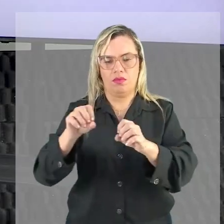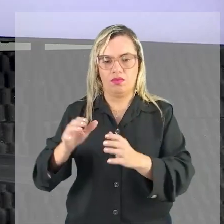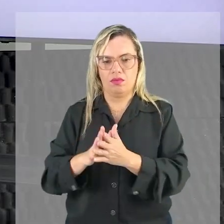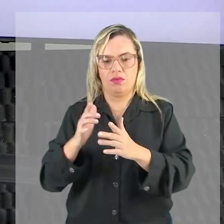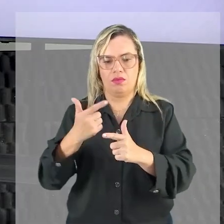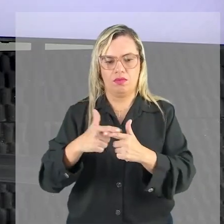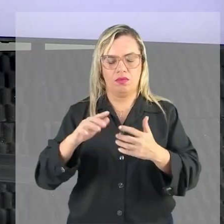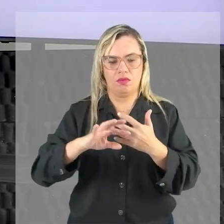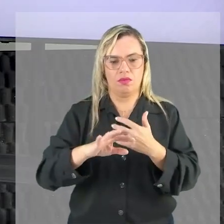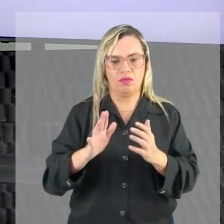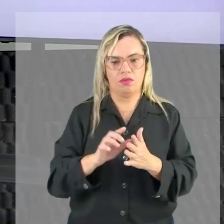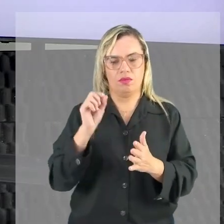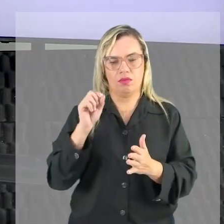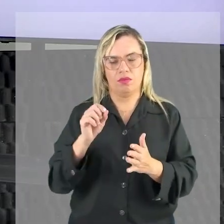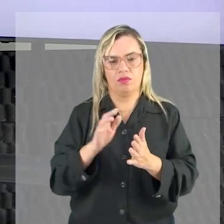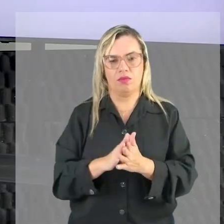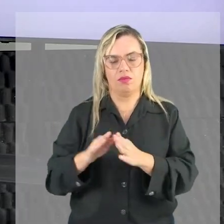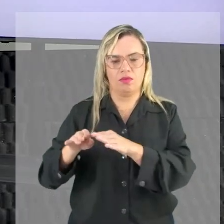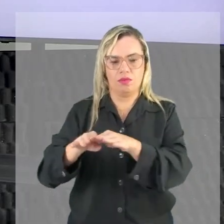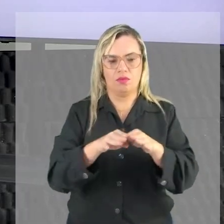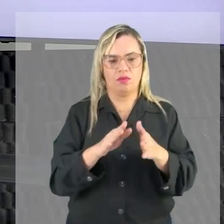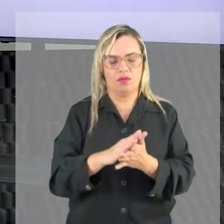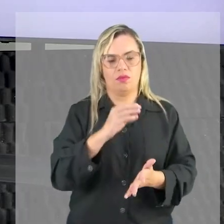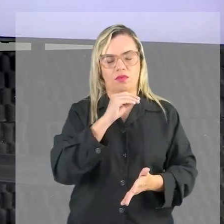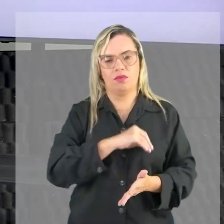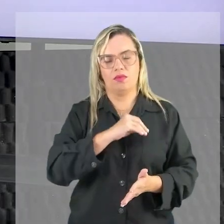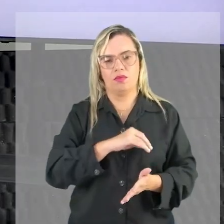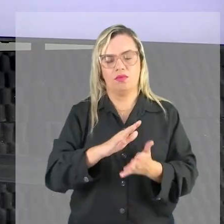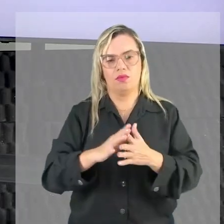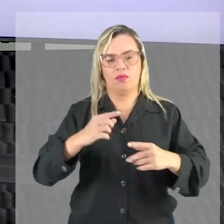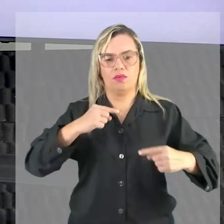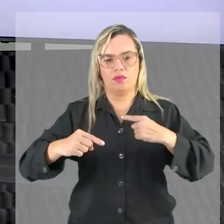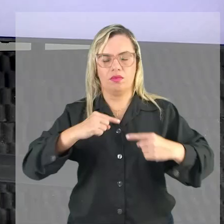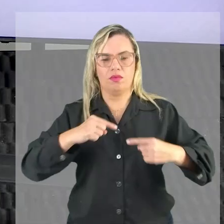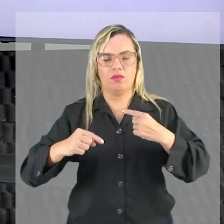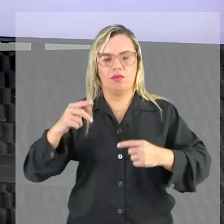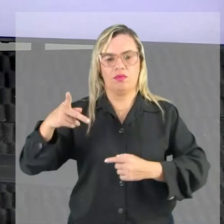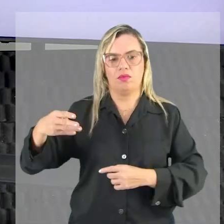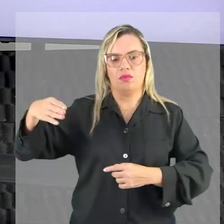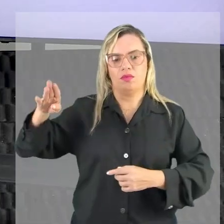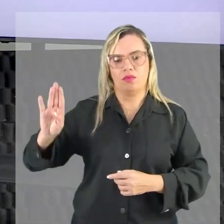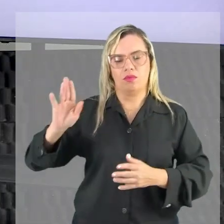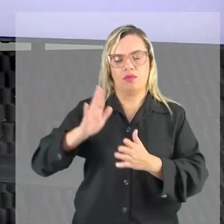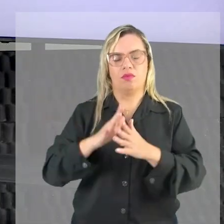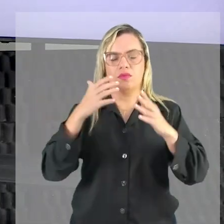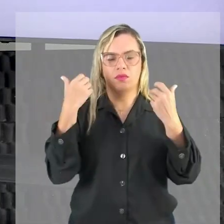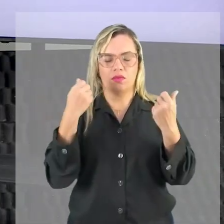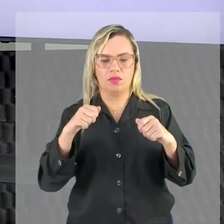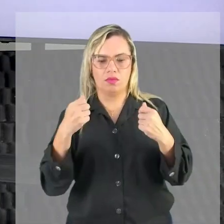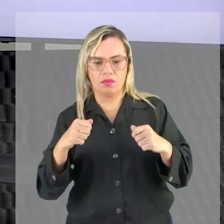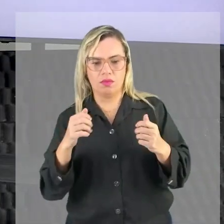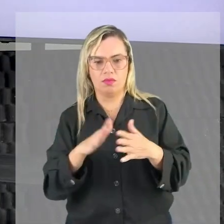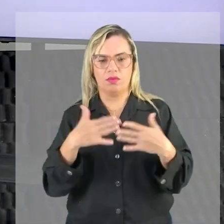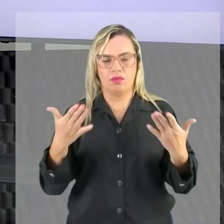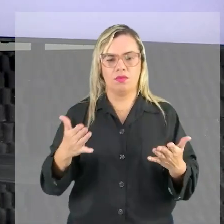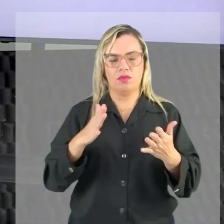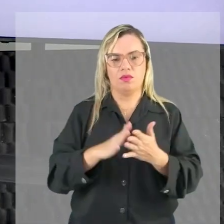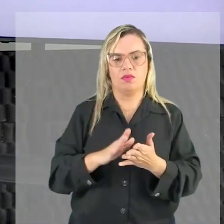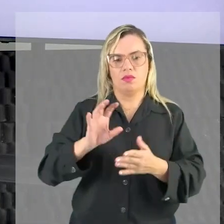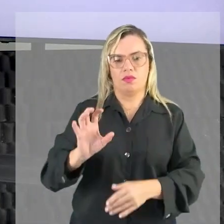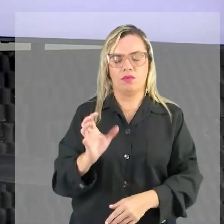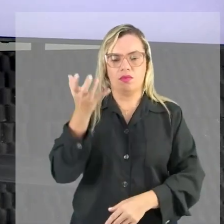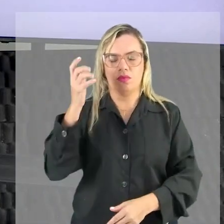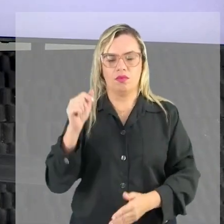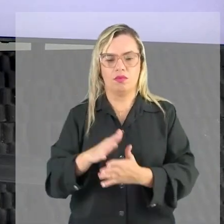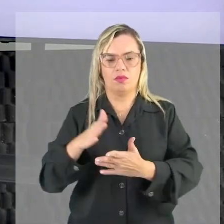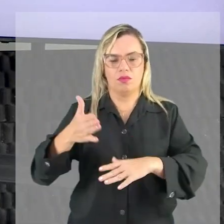educação e à distribuição de renda. Então, as políticas públicas que são necessárias para que ocorra, tá,